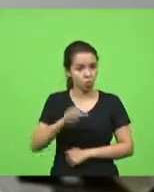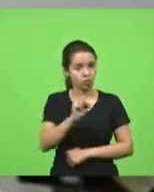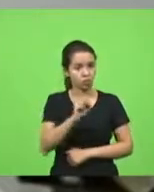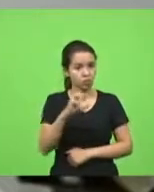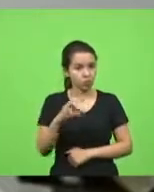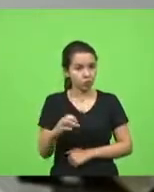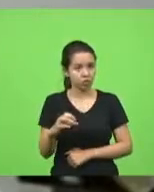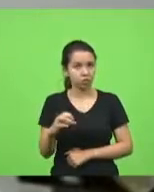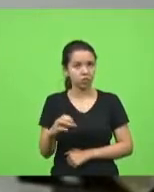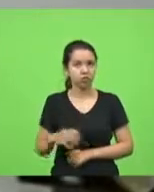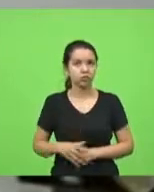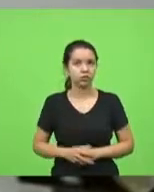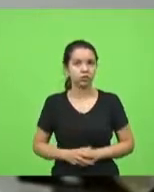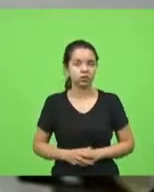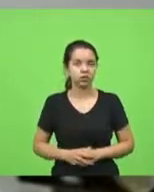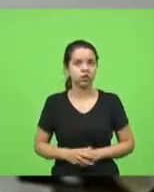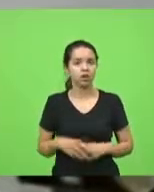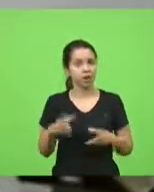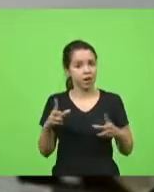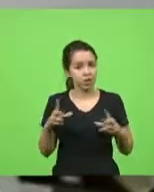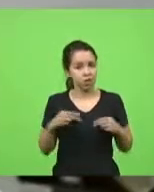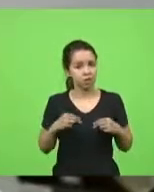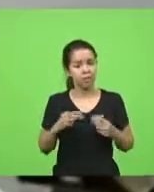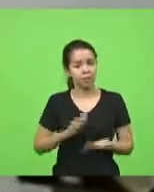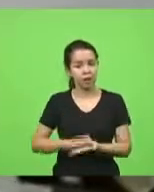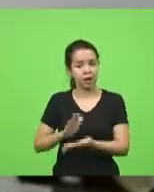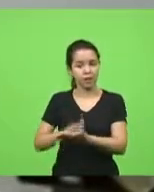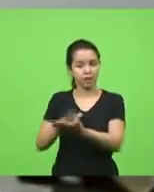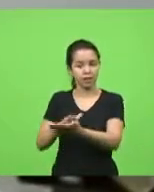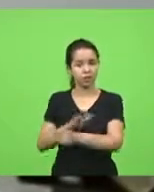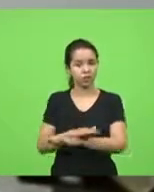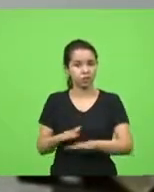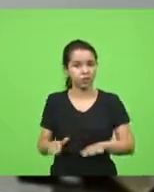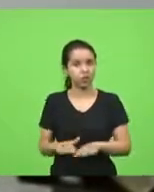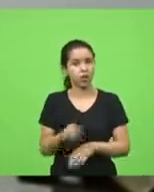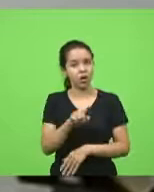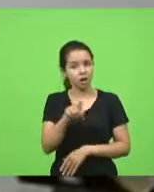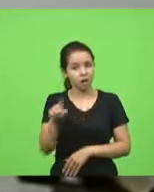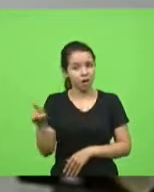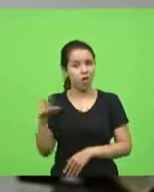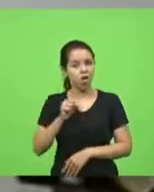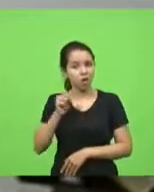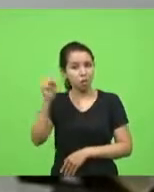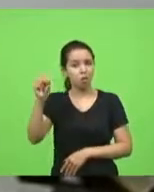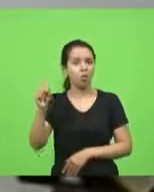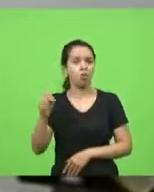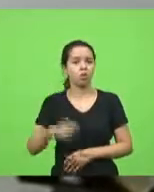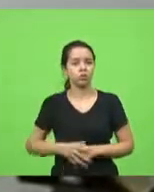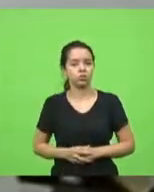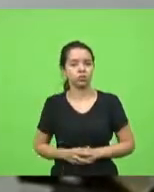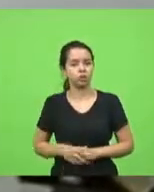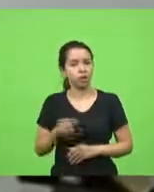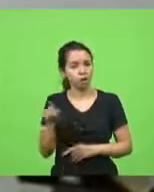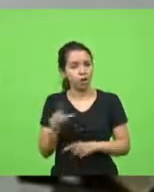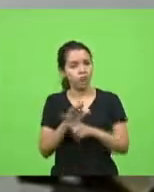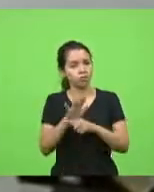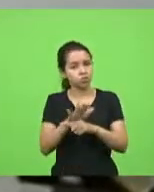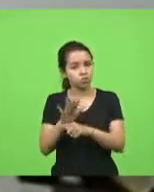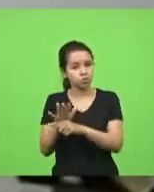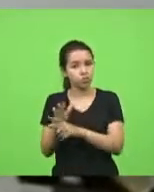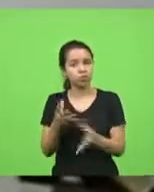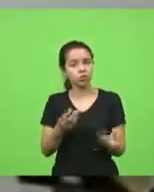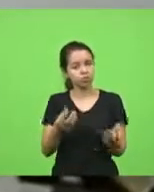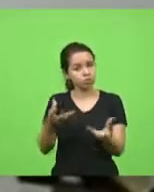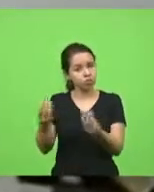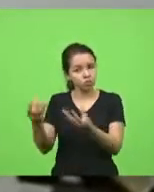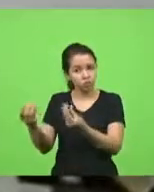que merecem mais do que os parabéns. Eles são verdadeiros heróis que têm garantido, na grande maioria dos